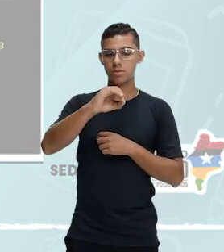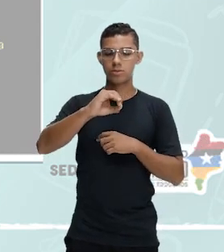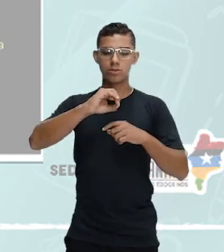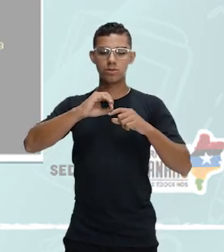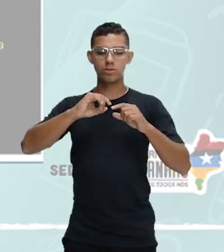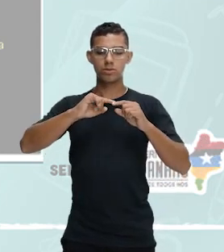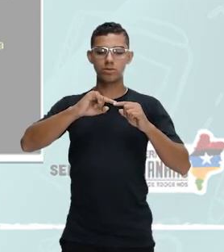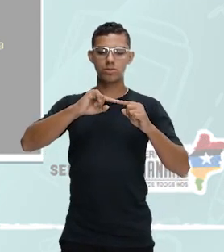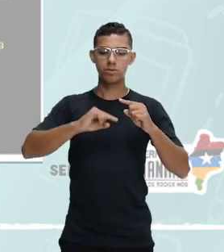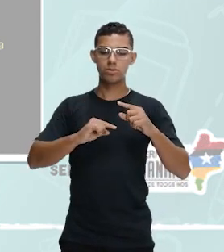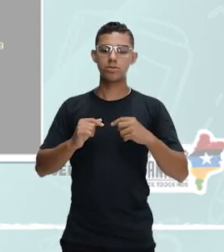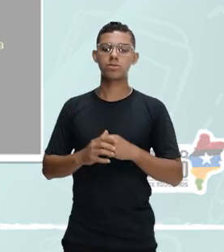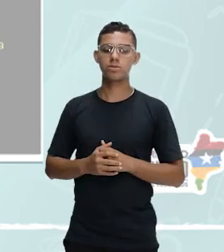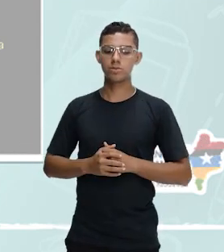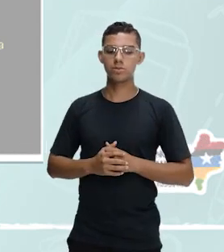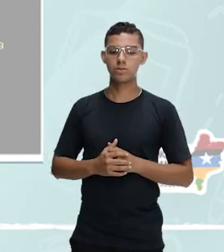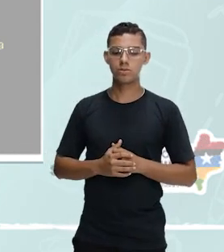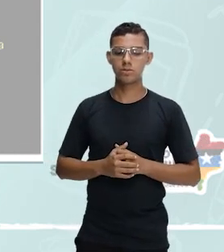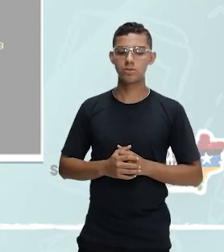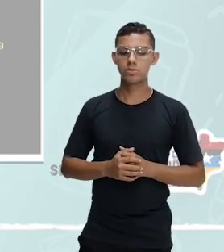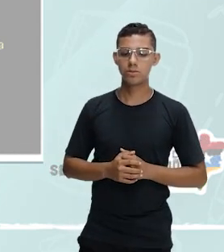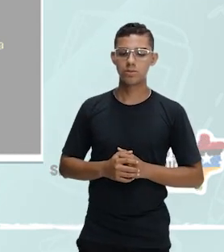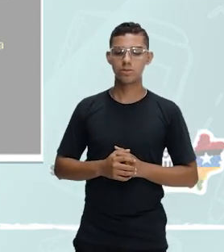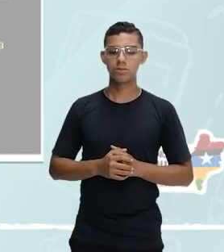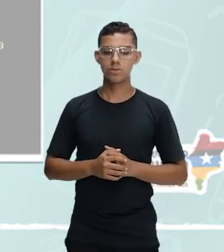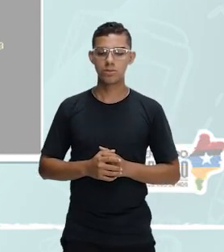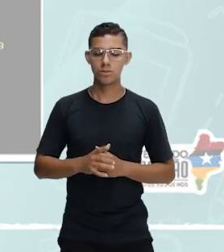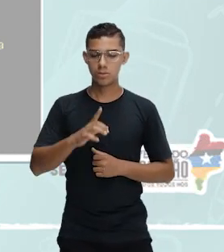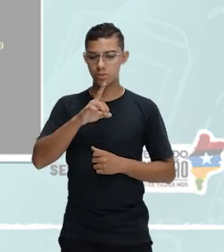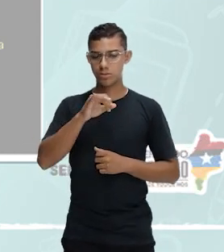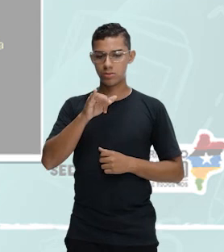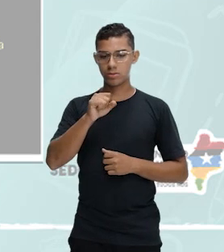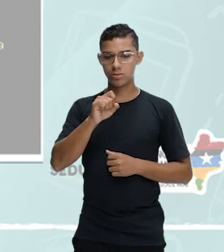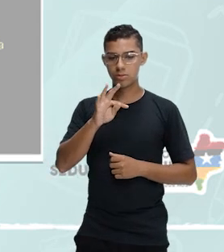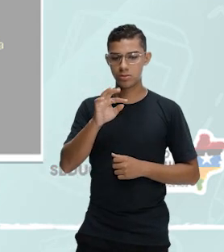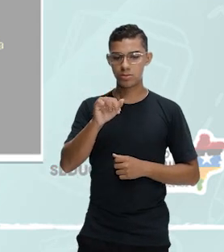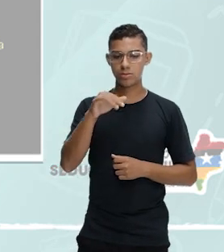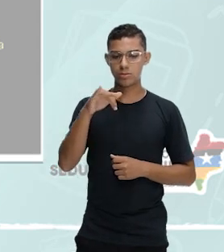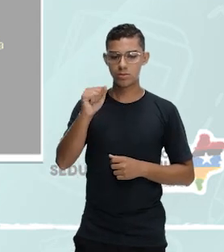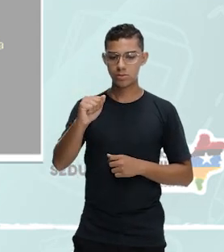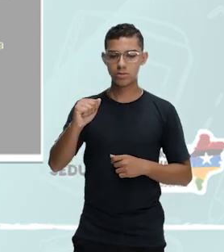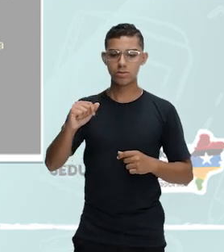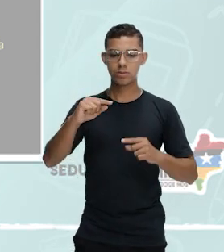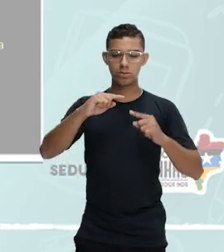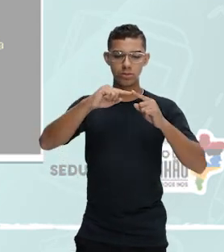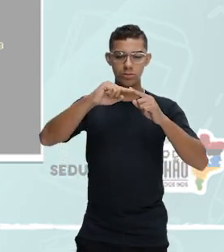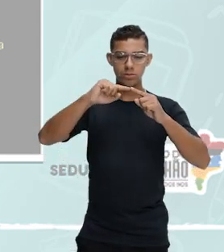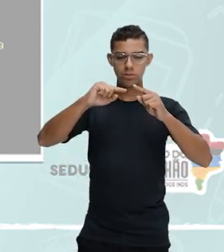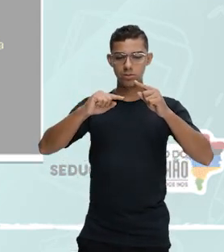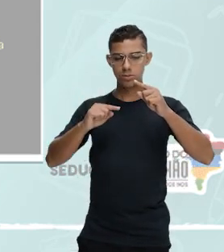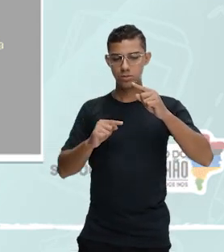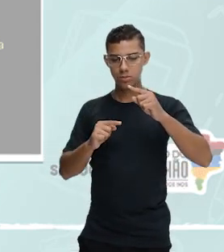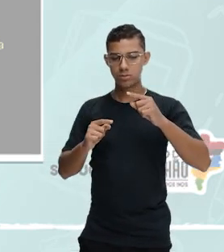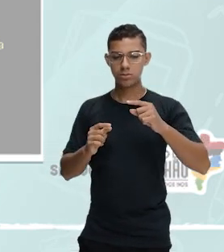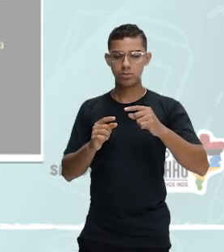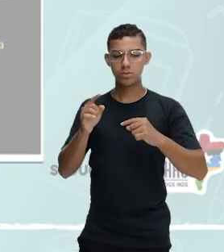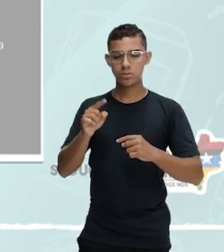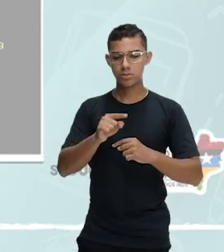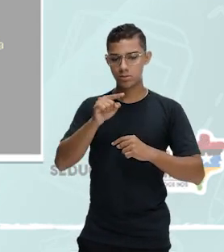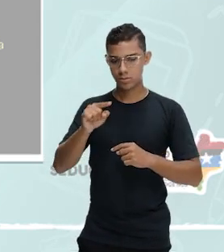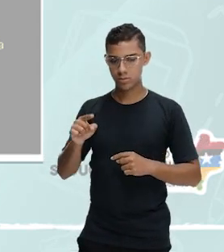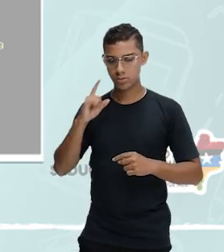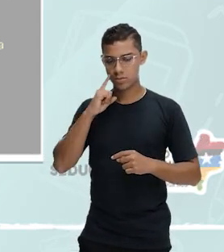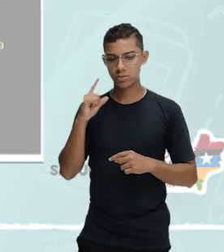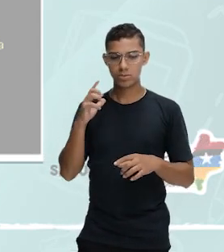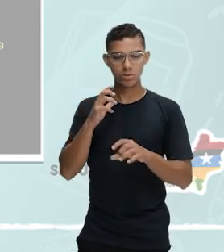Então, pegando ali a distância de Siena até Alexandria, né, multiplicando pelo ângulo